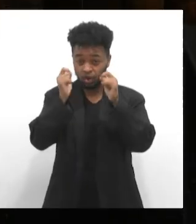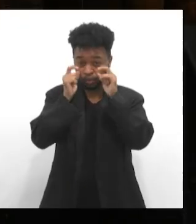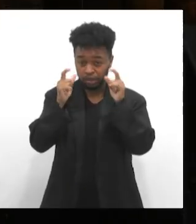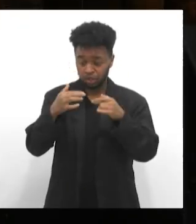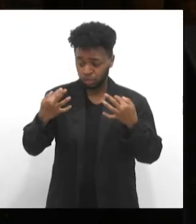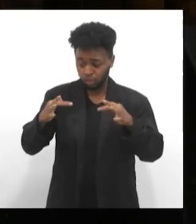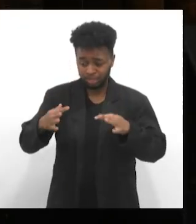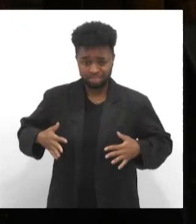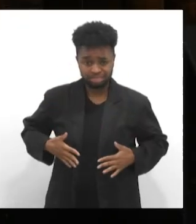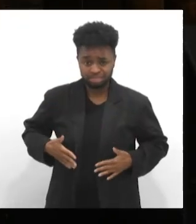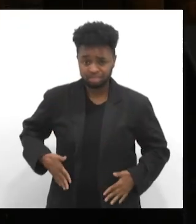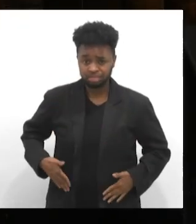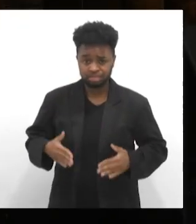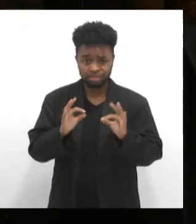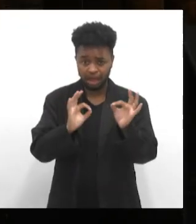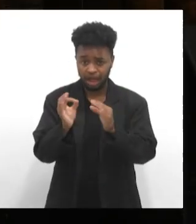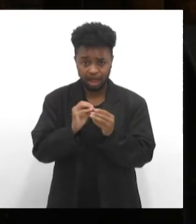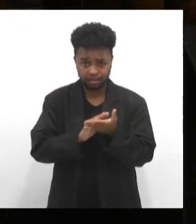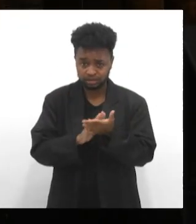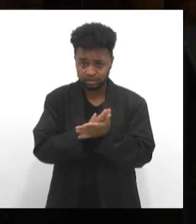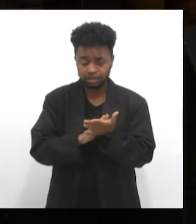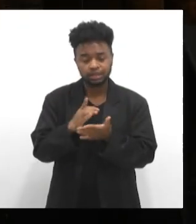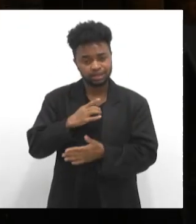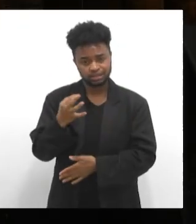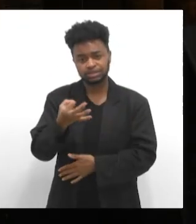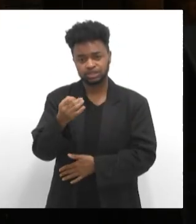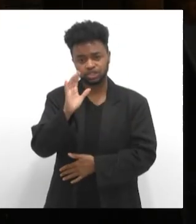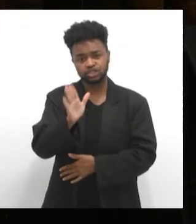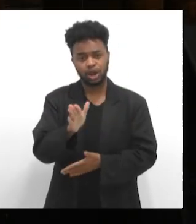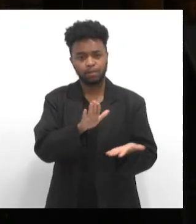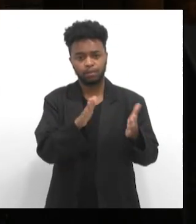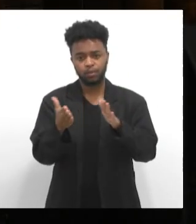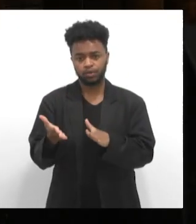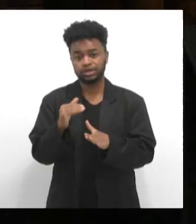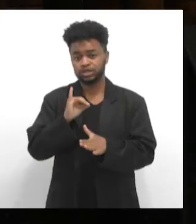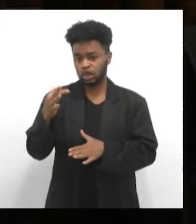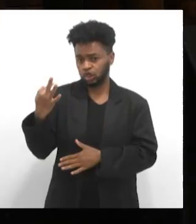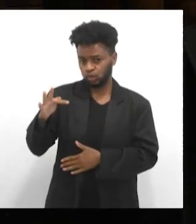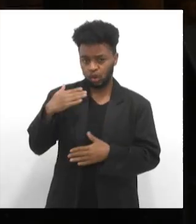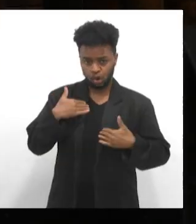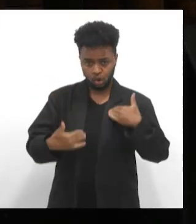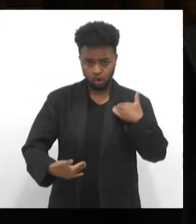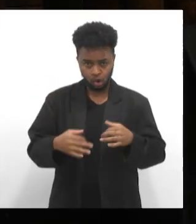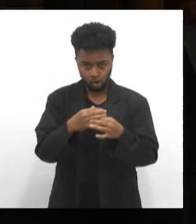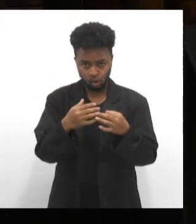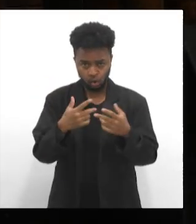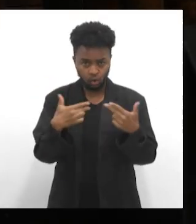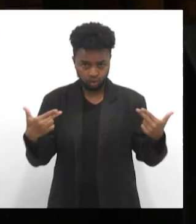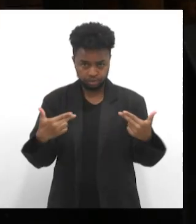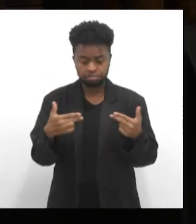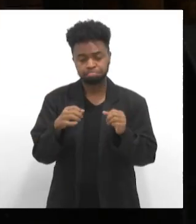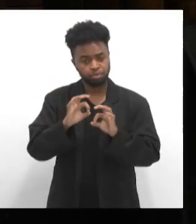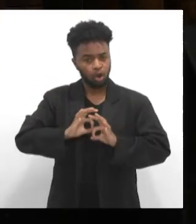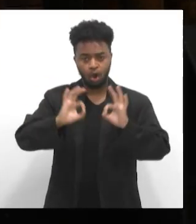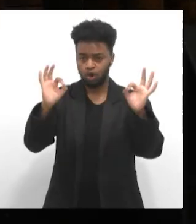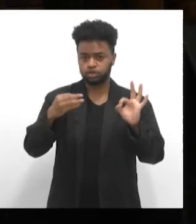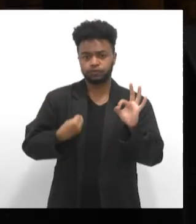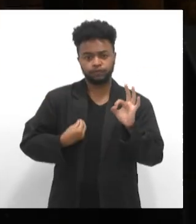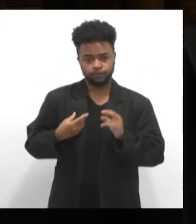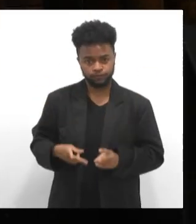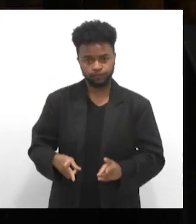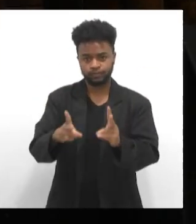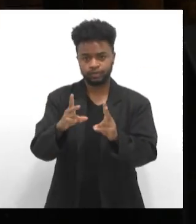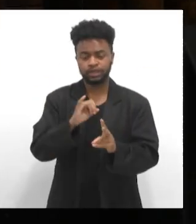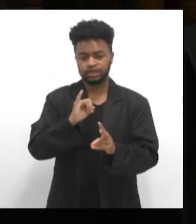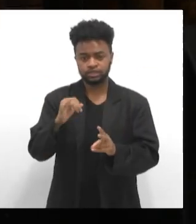ter certeza que o senhor já morreu. Se doer alguma coisa, a gente, ótimo, estou vivo. Doeu a coluna, doeu